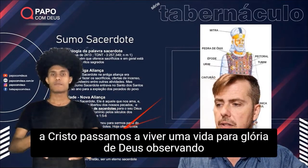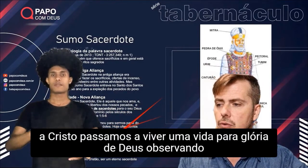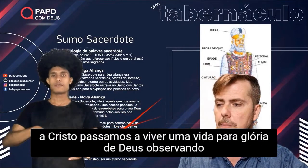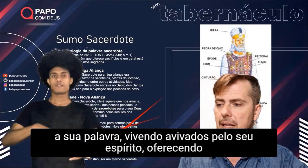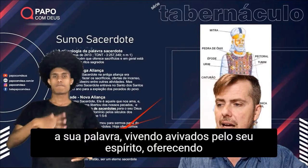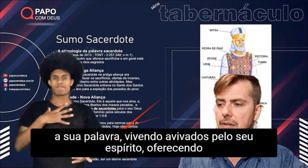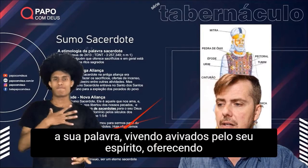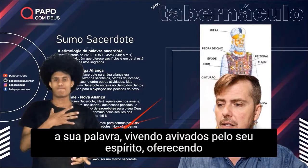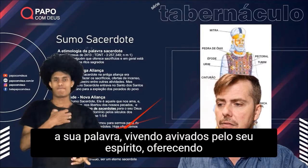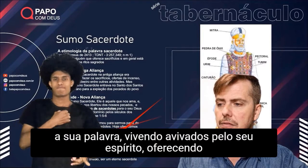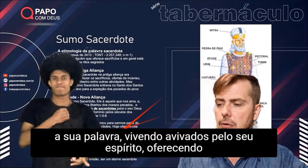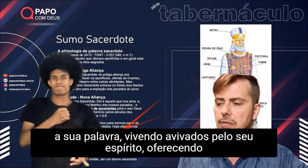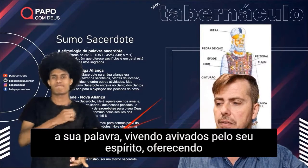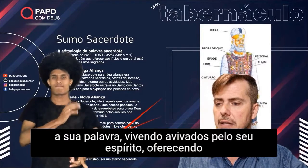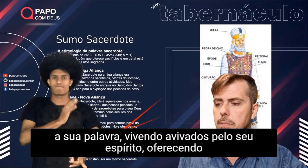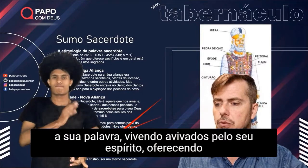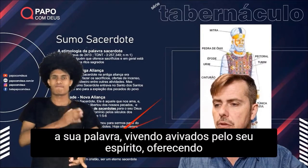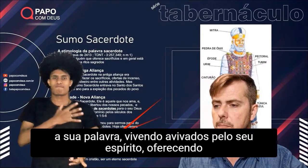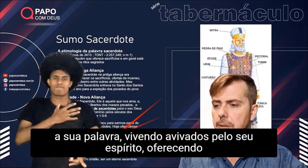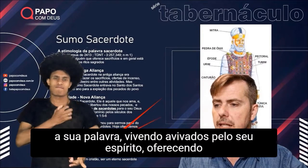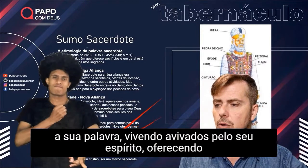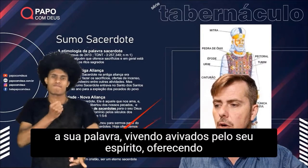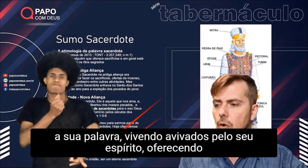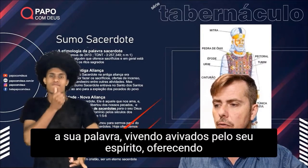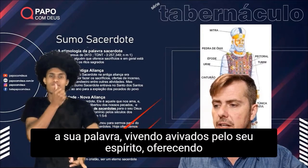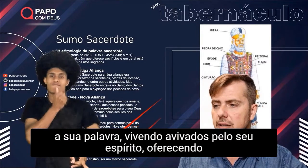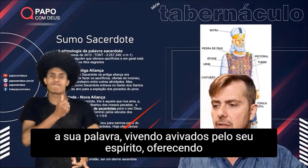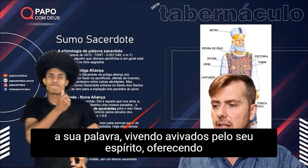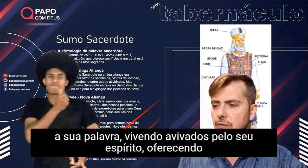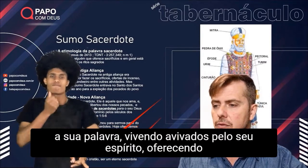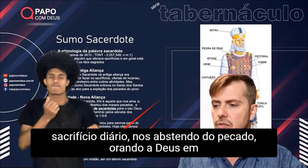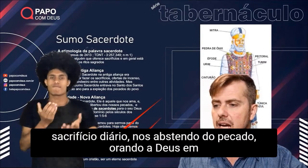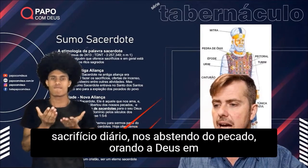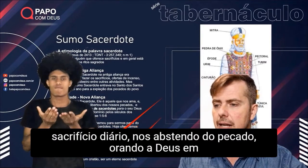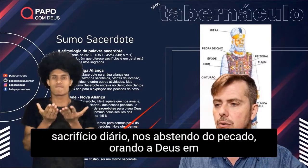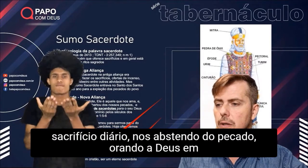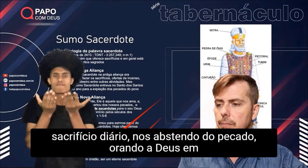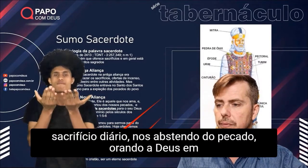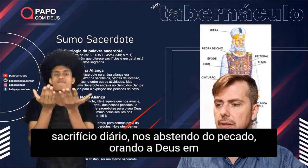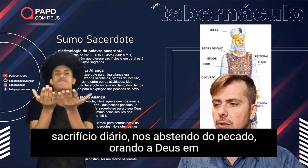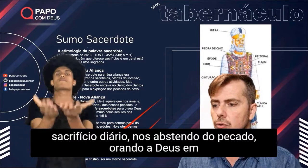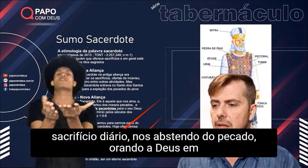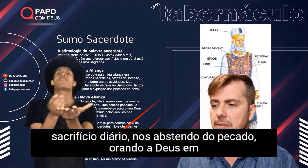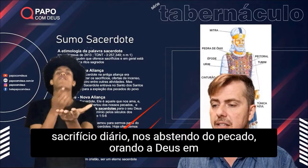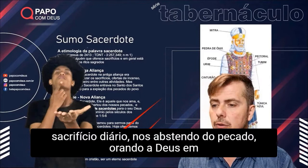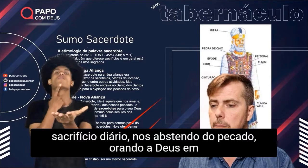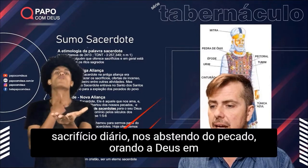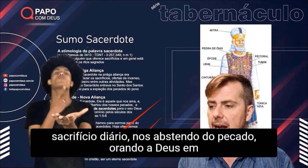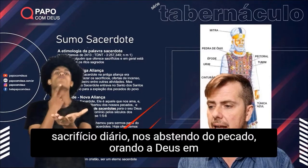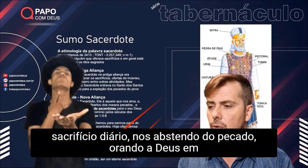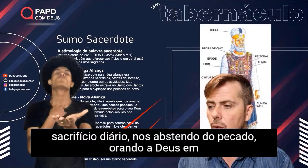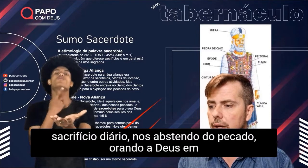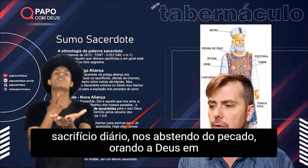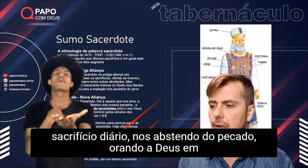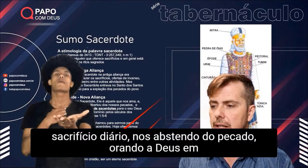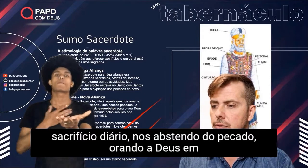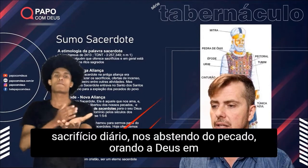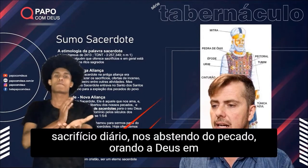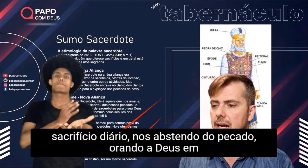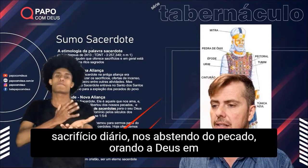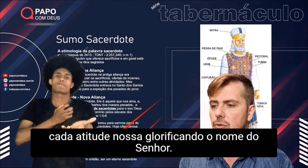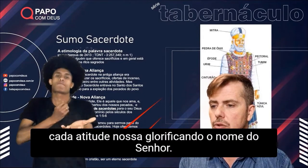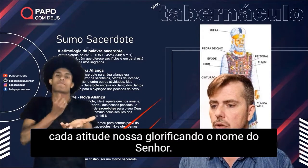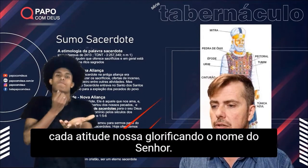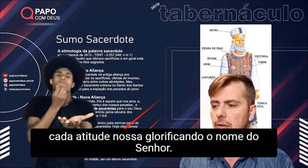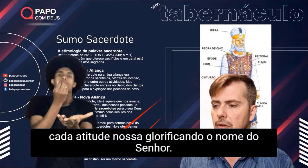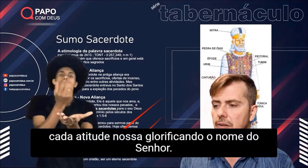Deus, observando a sua palavra, vivendo avivados pelo seu Espírito, oferecendo sacrifícios diários, nos abstendo do pecado, orando a Deus,